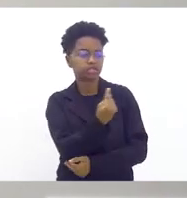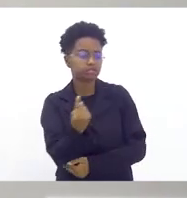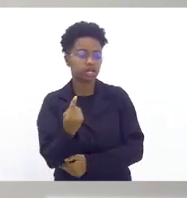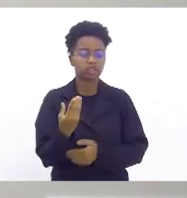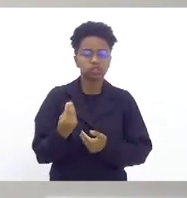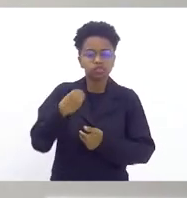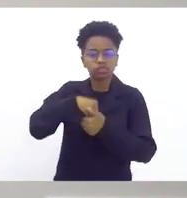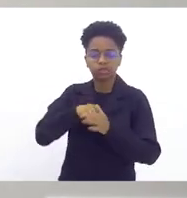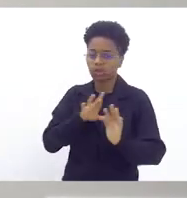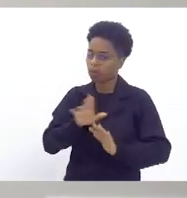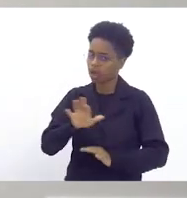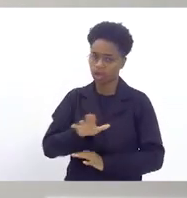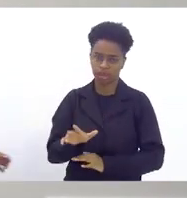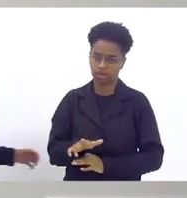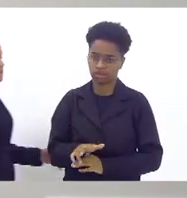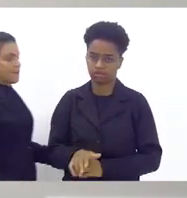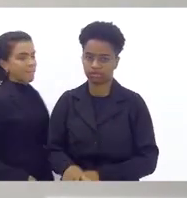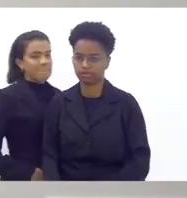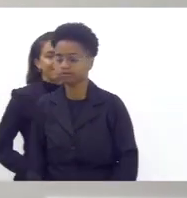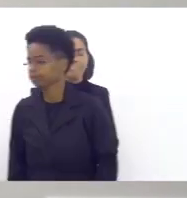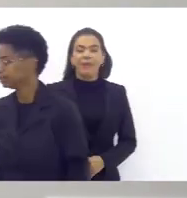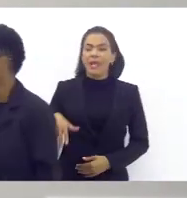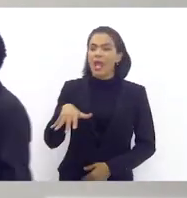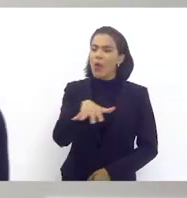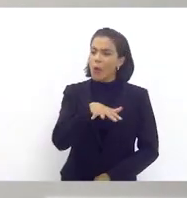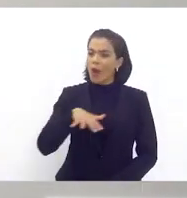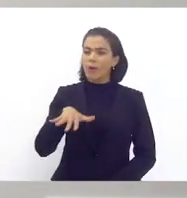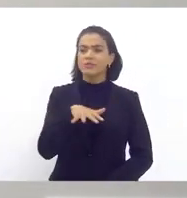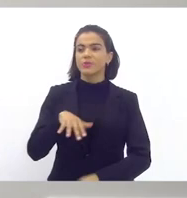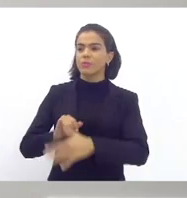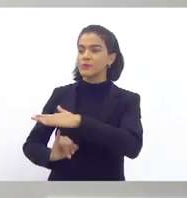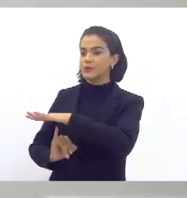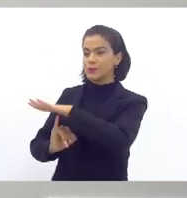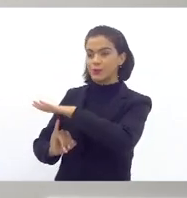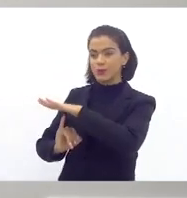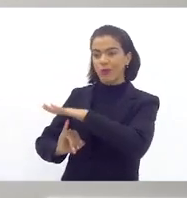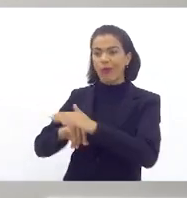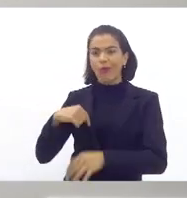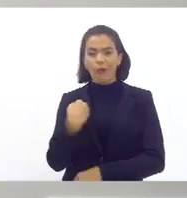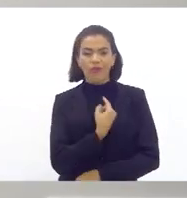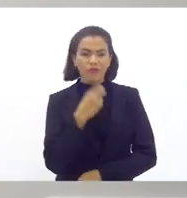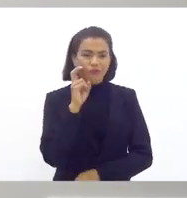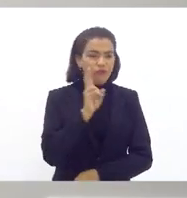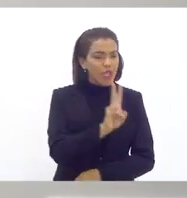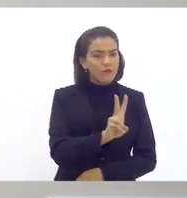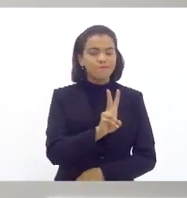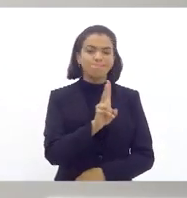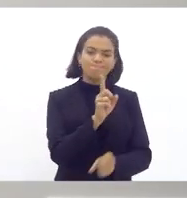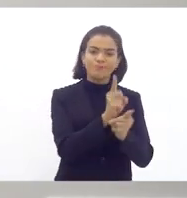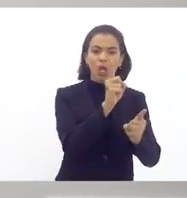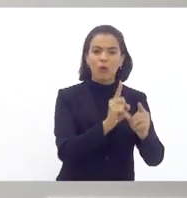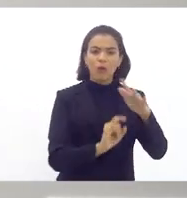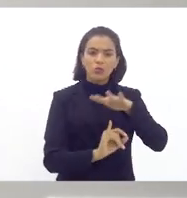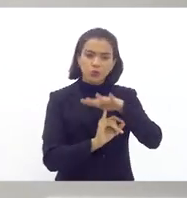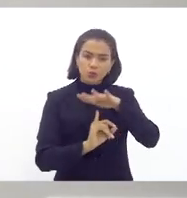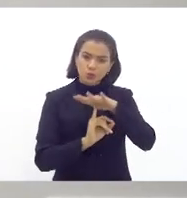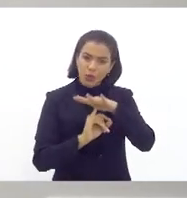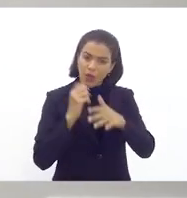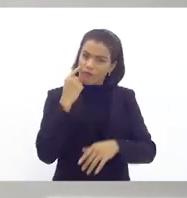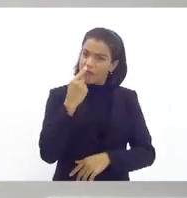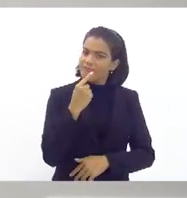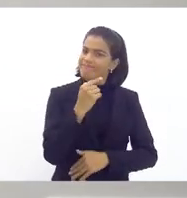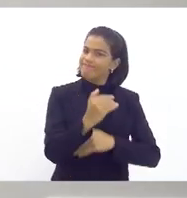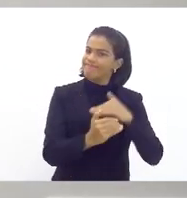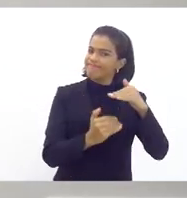subjetiva, é uma questão institucional, e quando a gente vê a instituição, a gente vai caminhar para